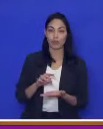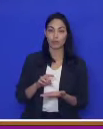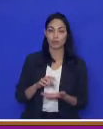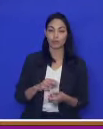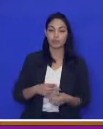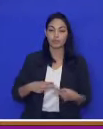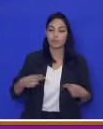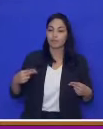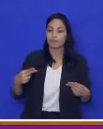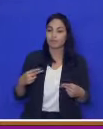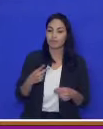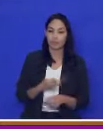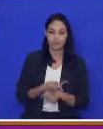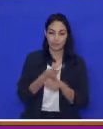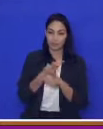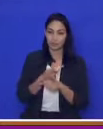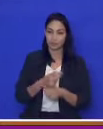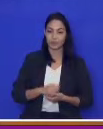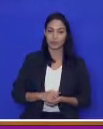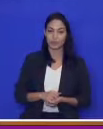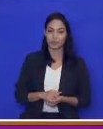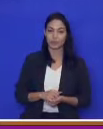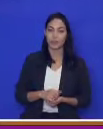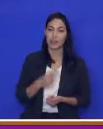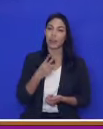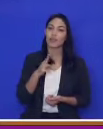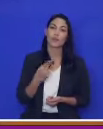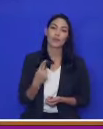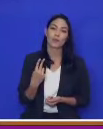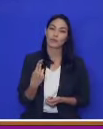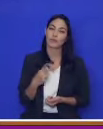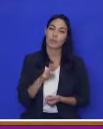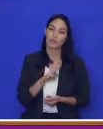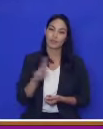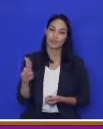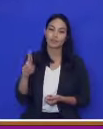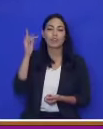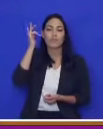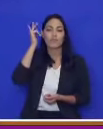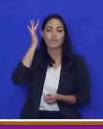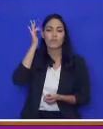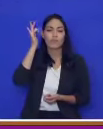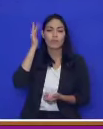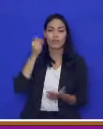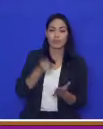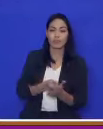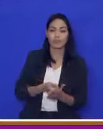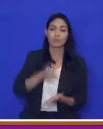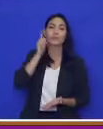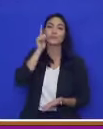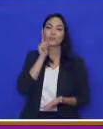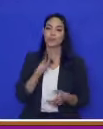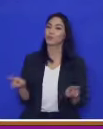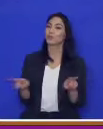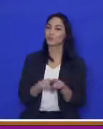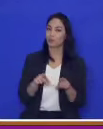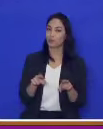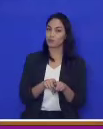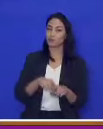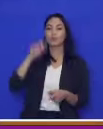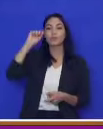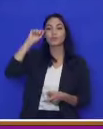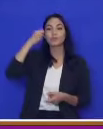muitas chances de ganhar. O nome já diz. Loto Fácil, fácil de jogar e de ganhar também. Bola